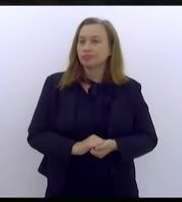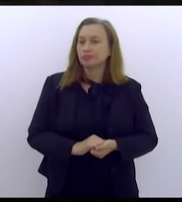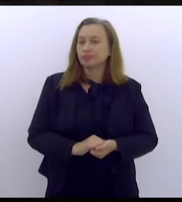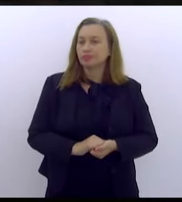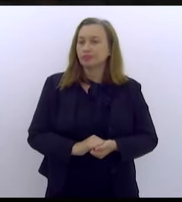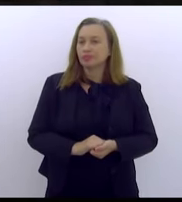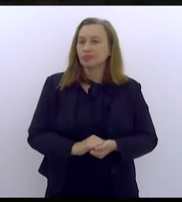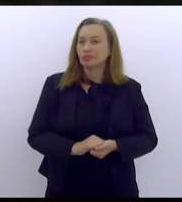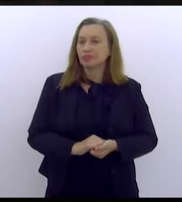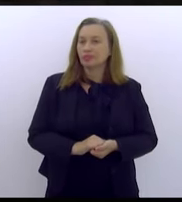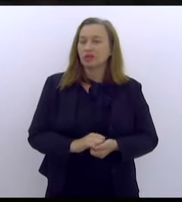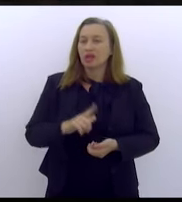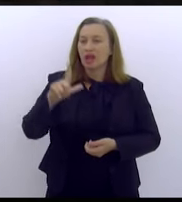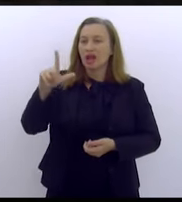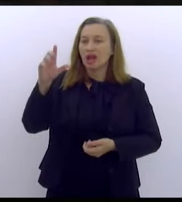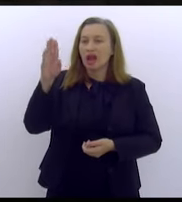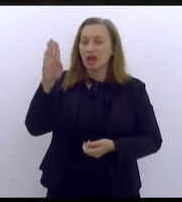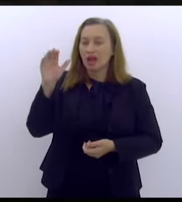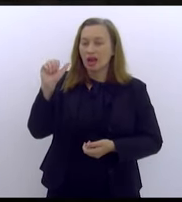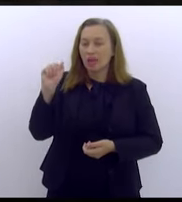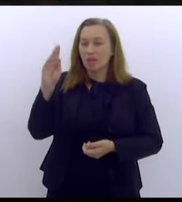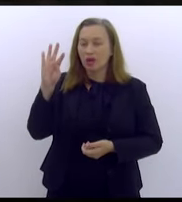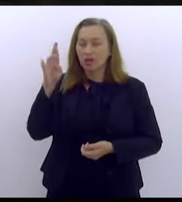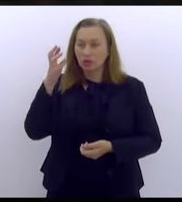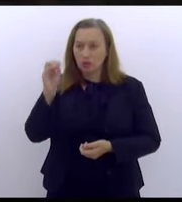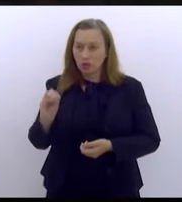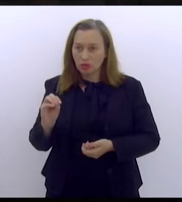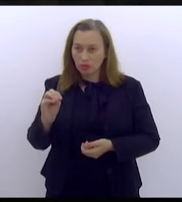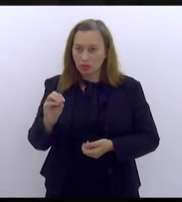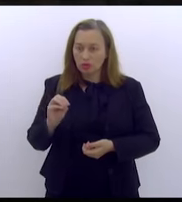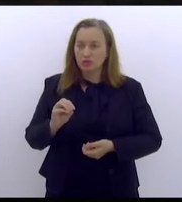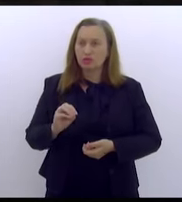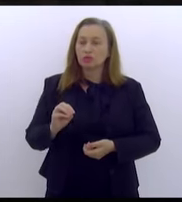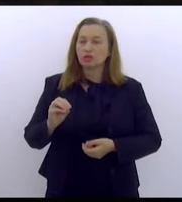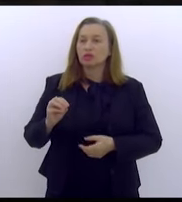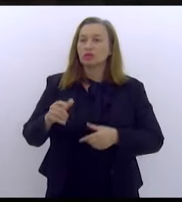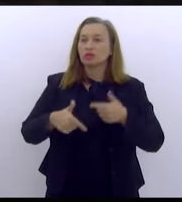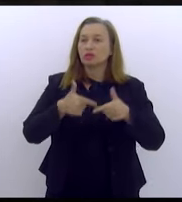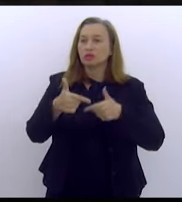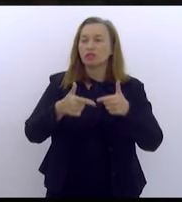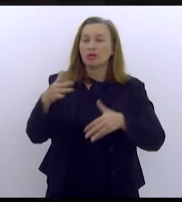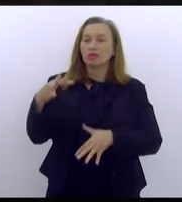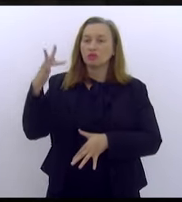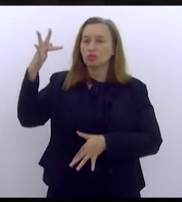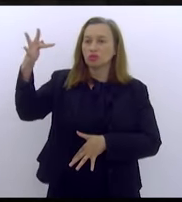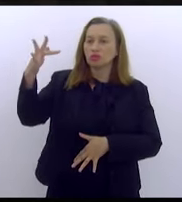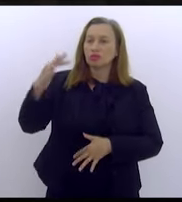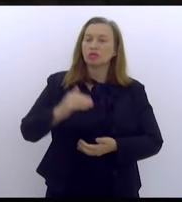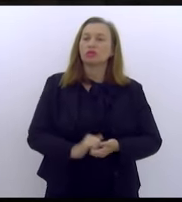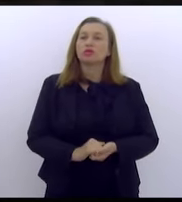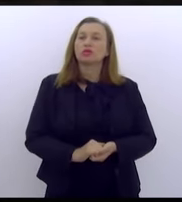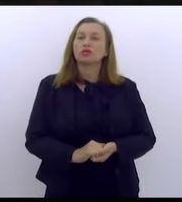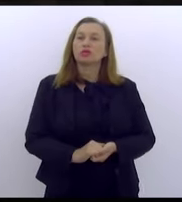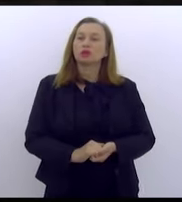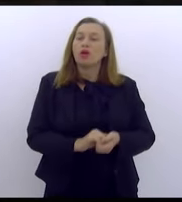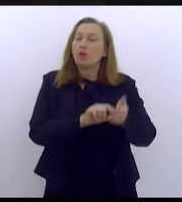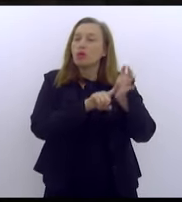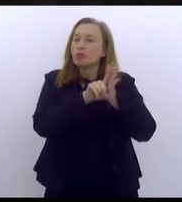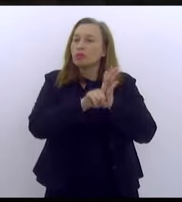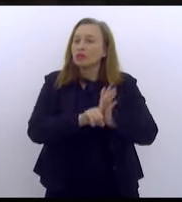pelo laboratório TINC Olga de Exercício do Futuro, que apresenta aqui uma